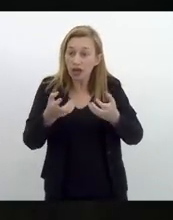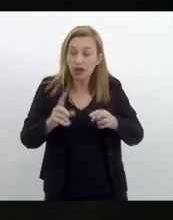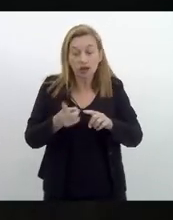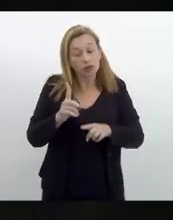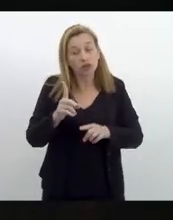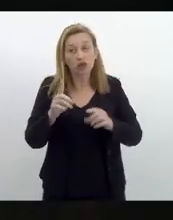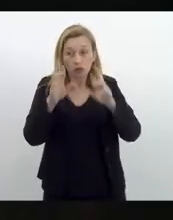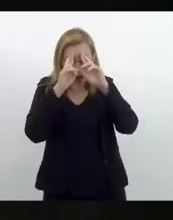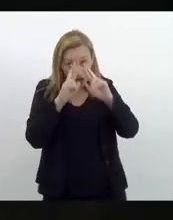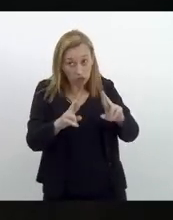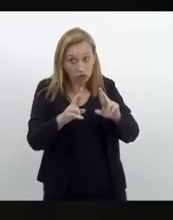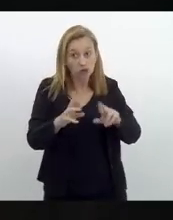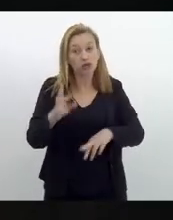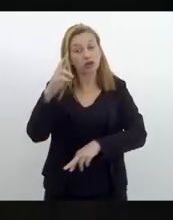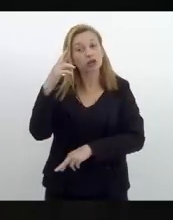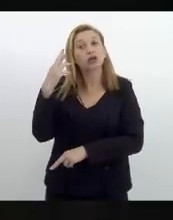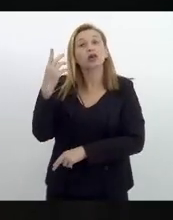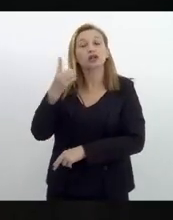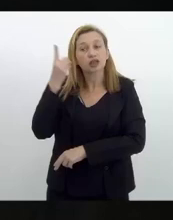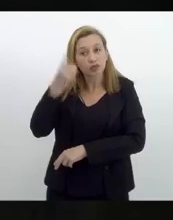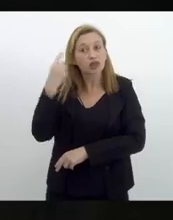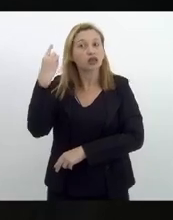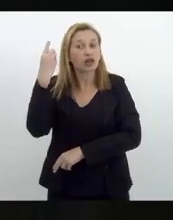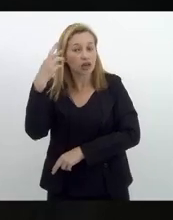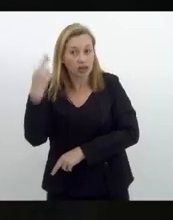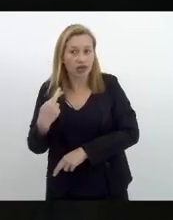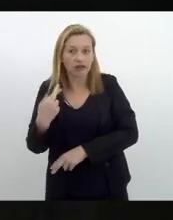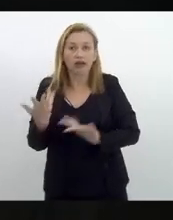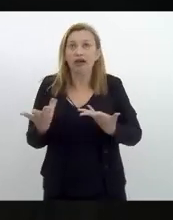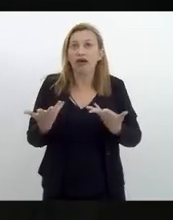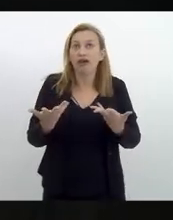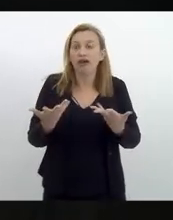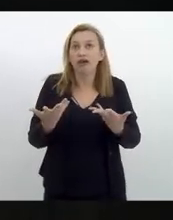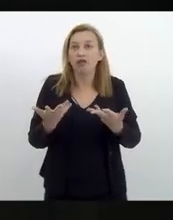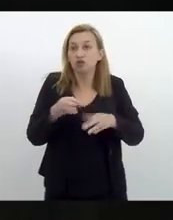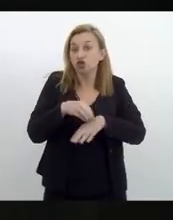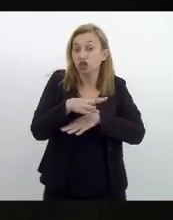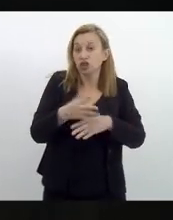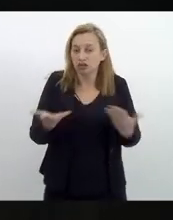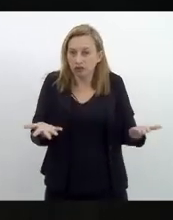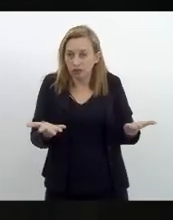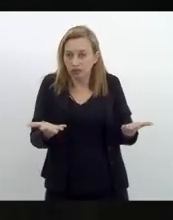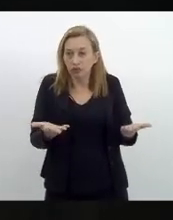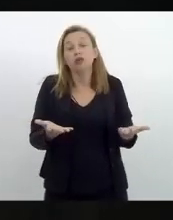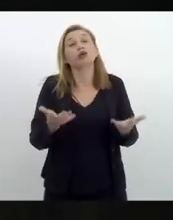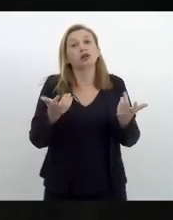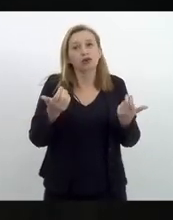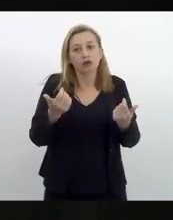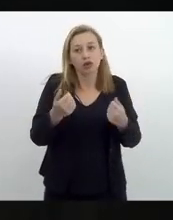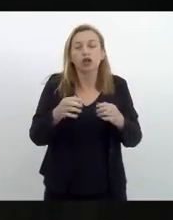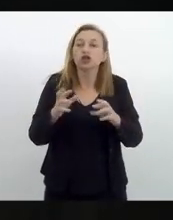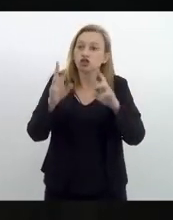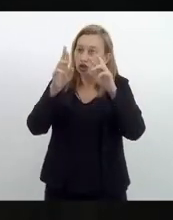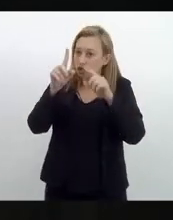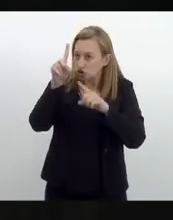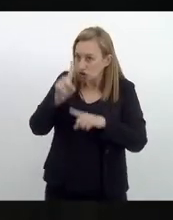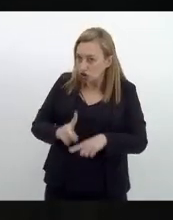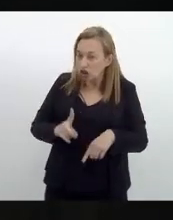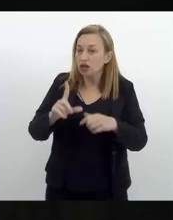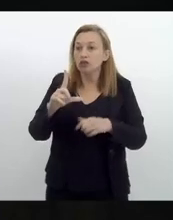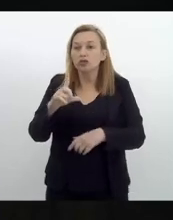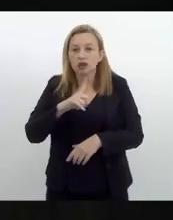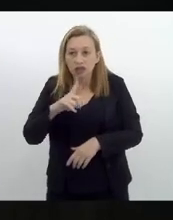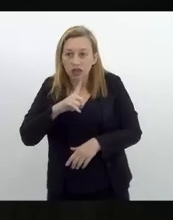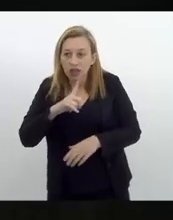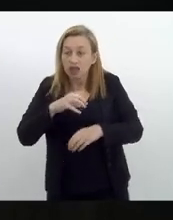com todo o respeito do deputado Renato, prosperar um destaque desse. Vossas Excelências têm todo o direito de destacar,